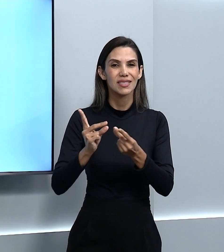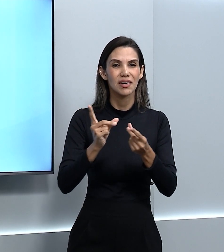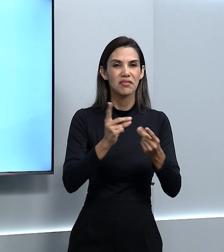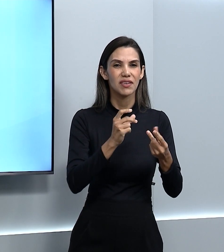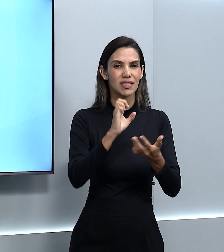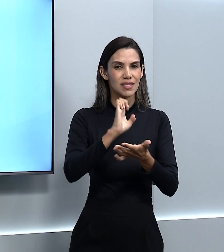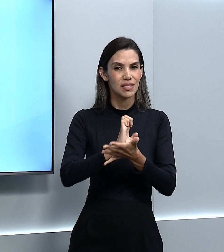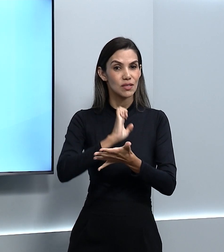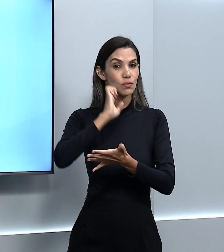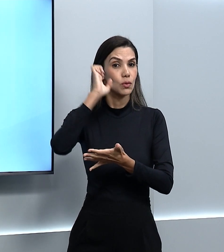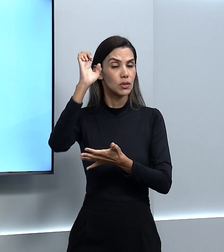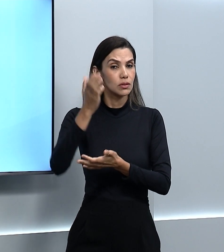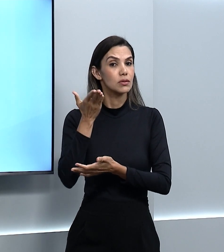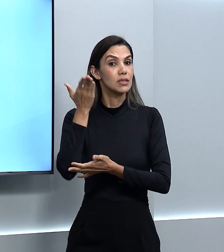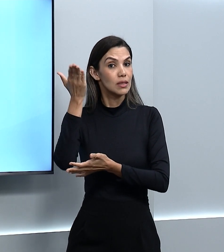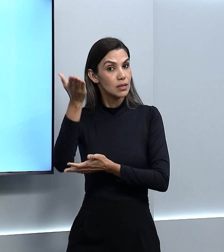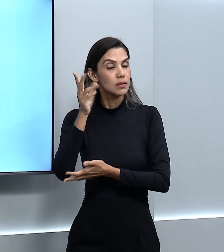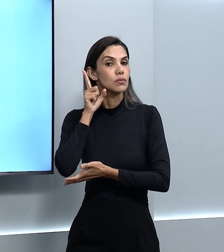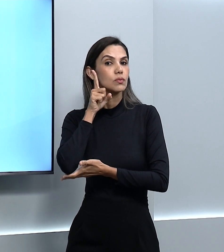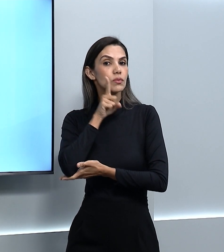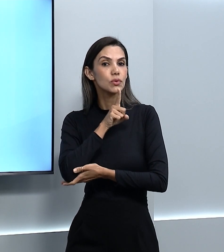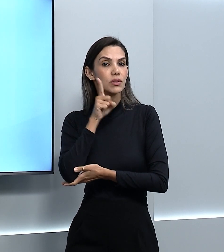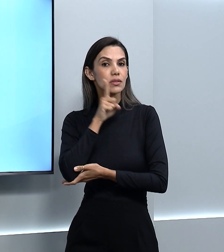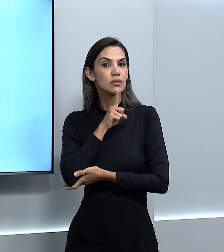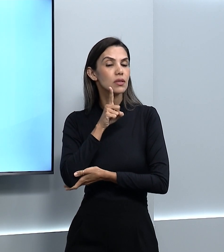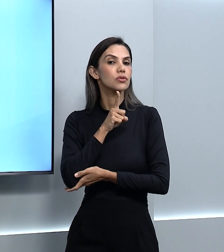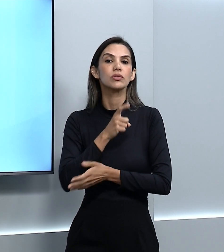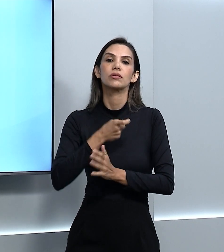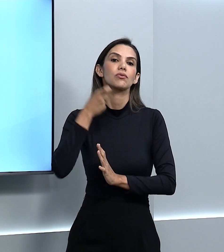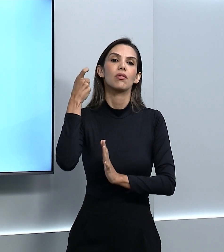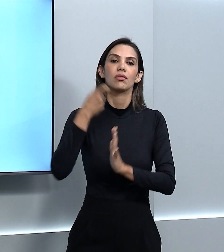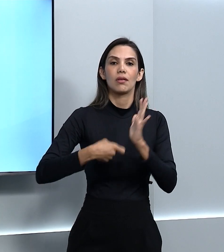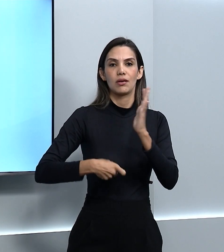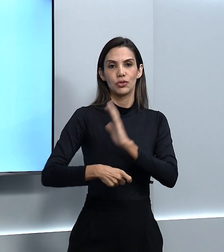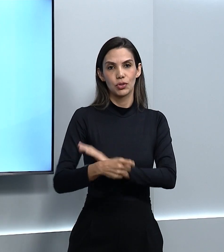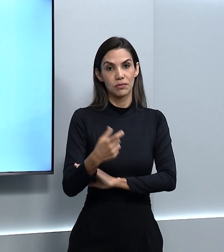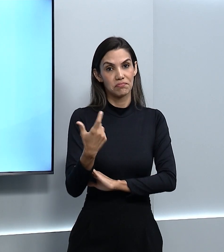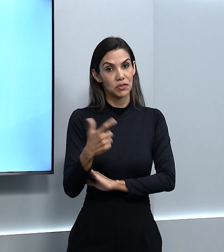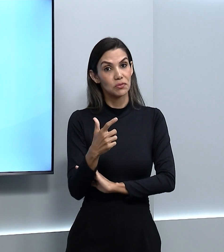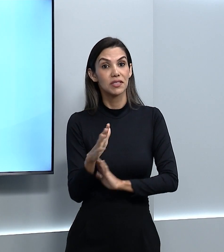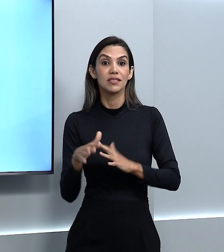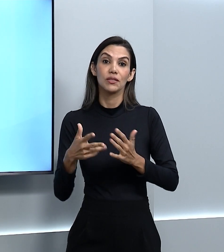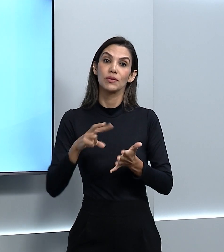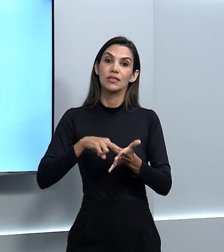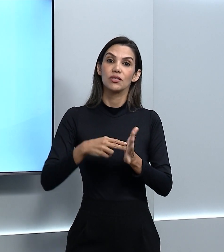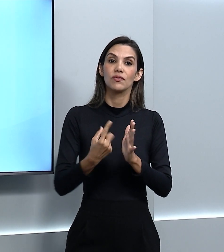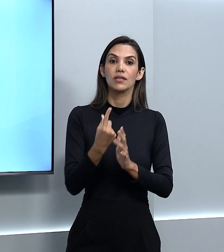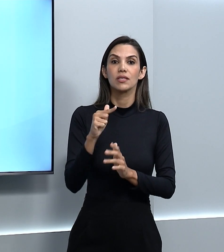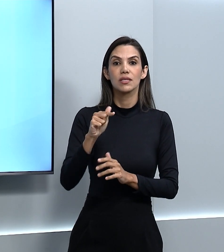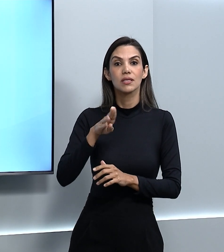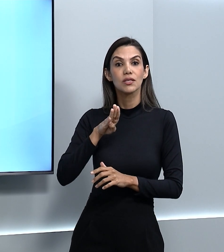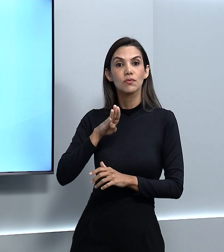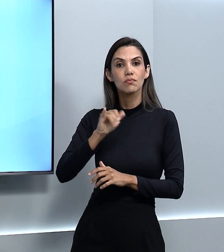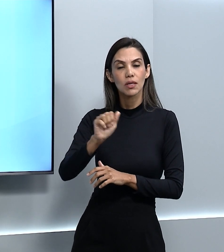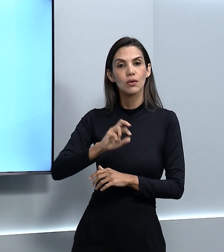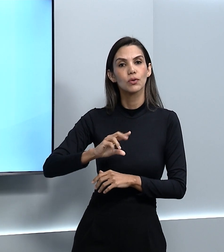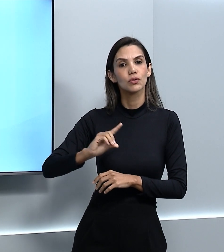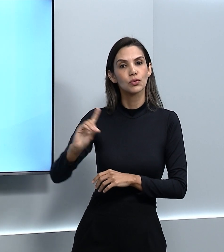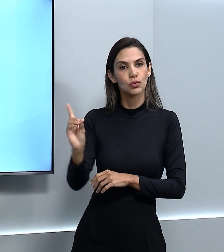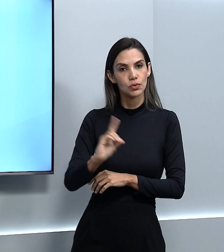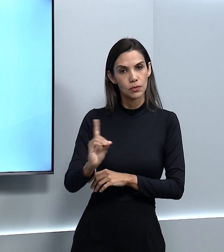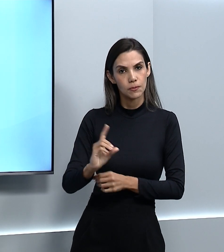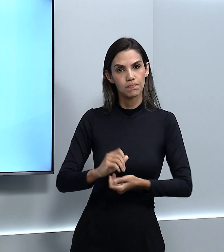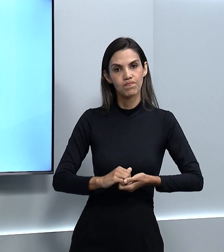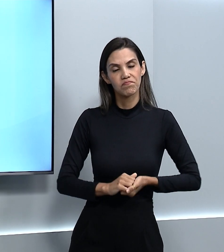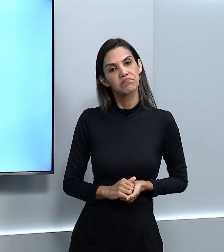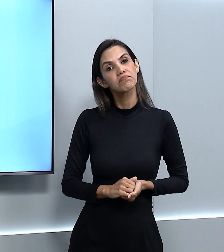nosso país para os Estados Unidos ficam sem sobretaxa, o que representa mais de 17 bilhões de